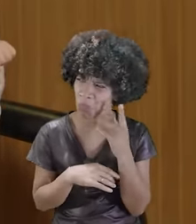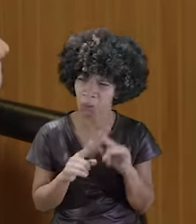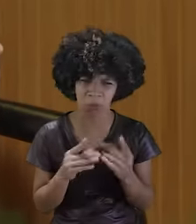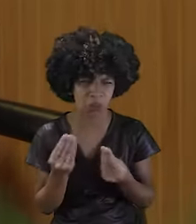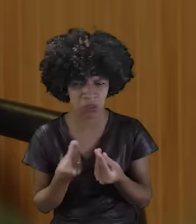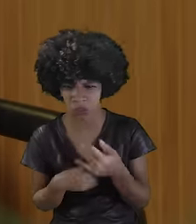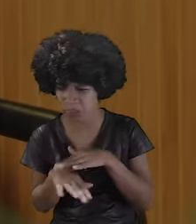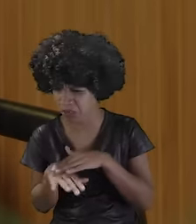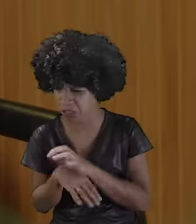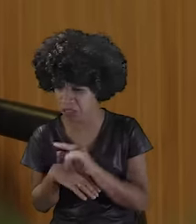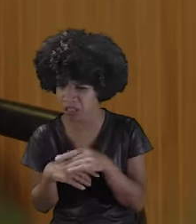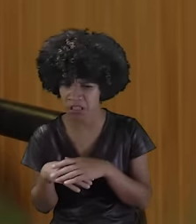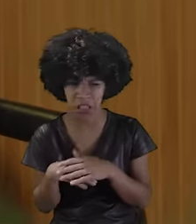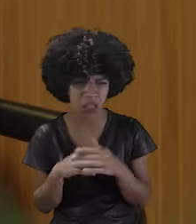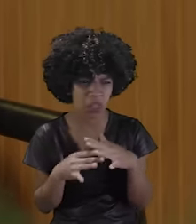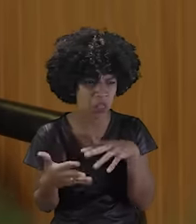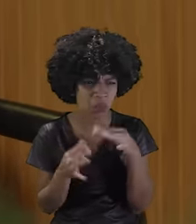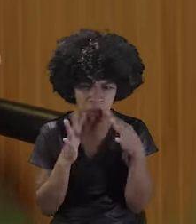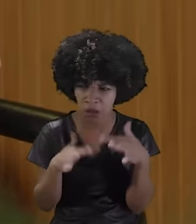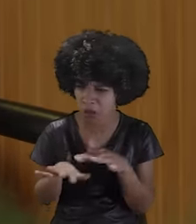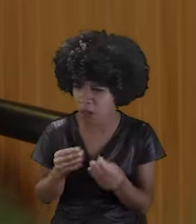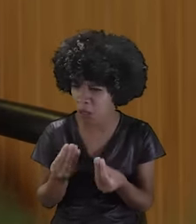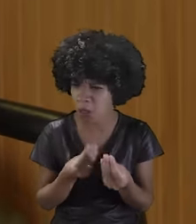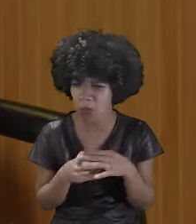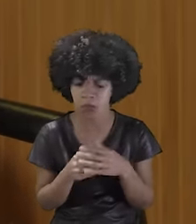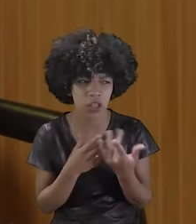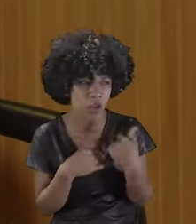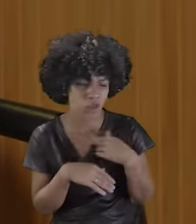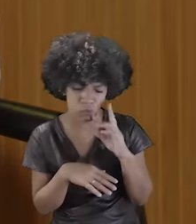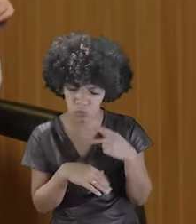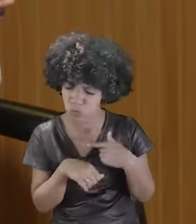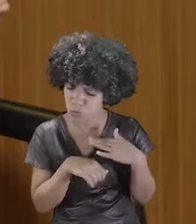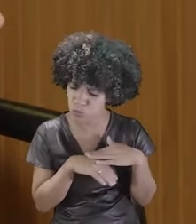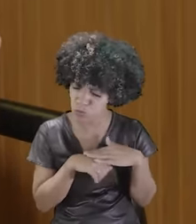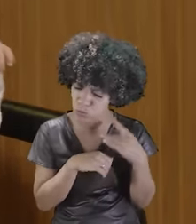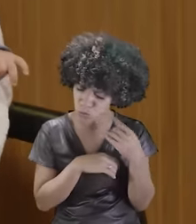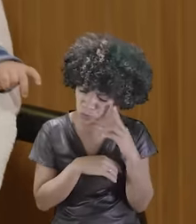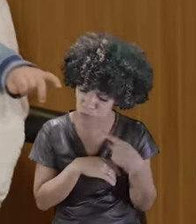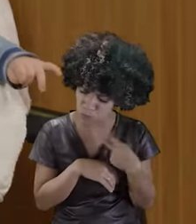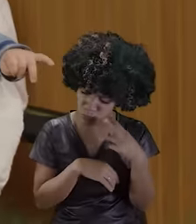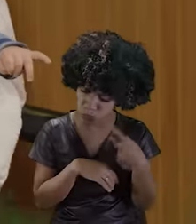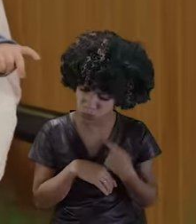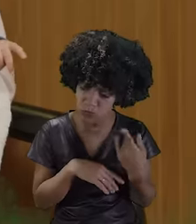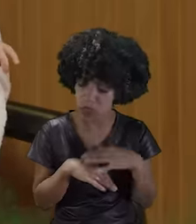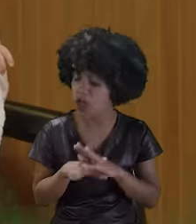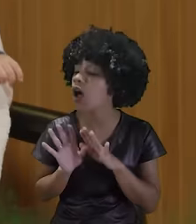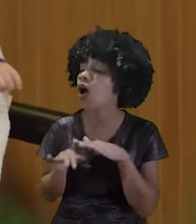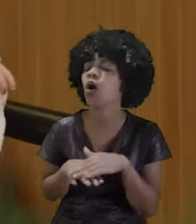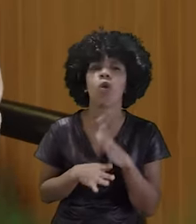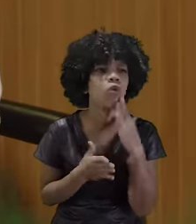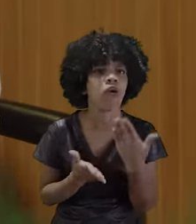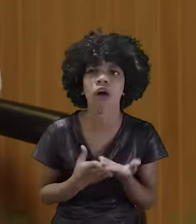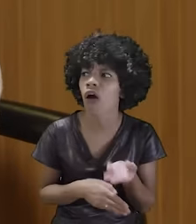mas como ele tá fazendo isso na rua na frente de todo mundo aí fui conversando comigo sozinho e assim aí contei para